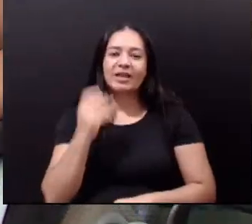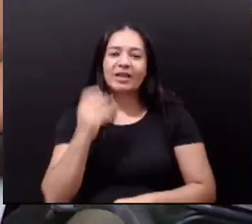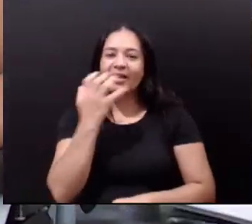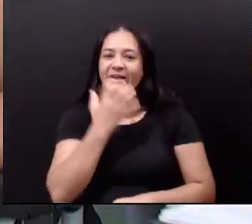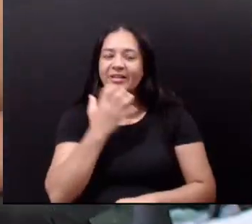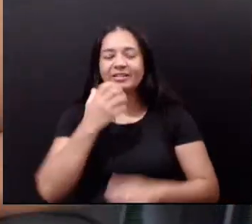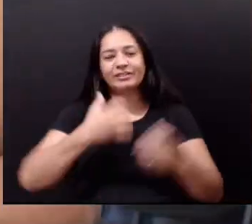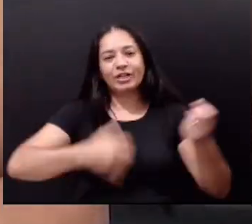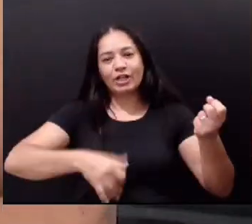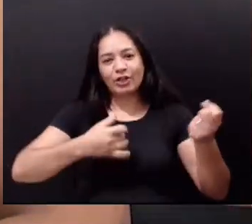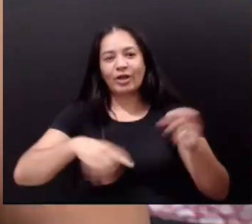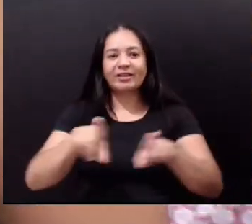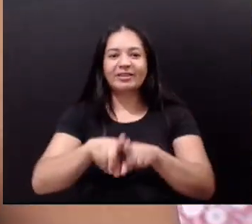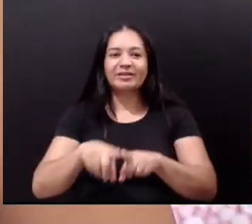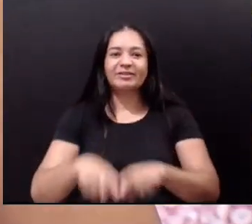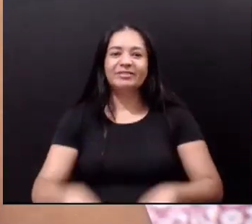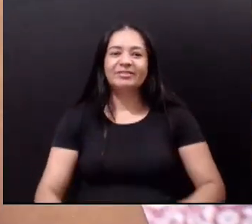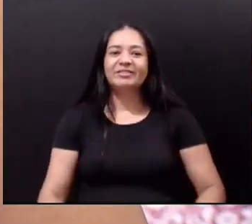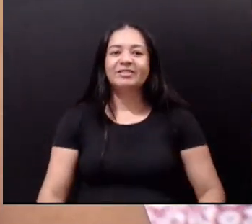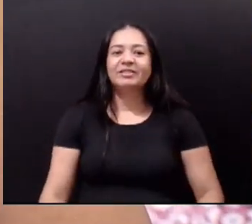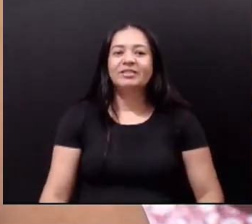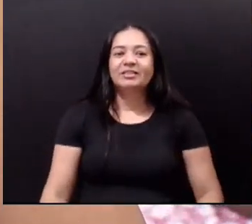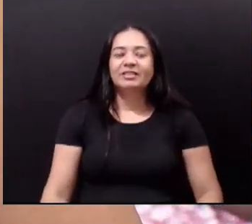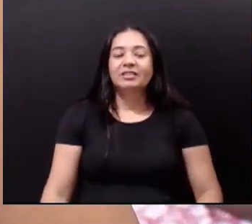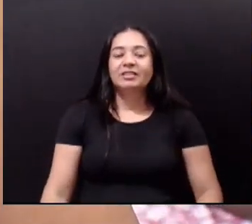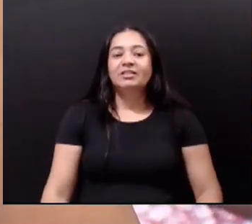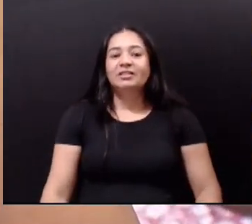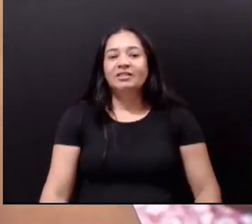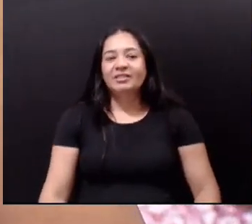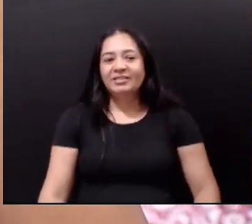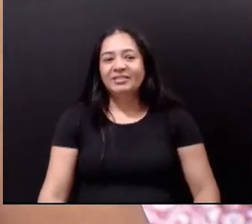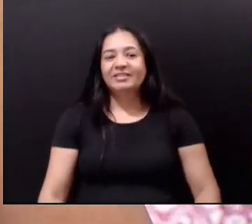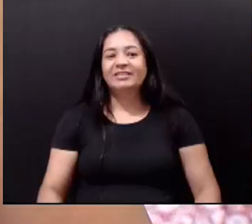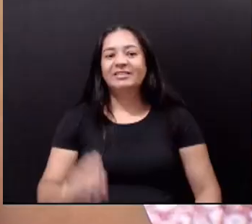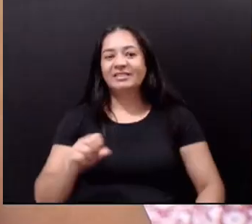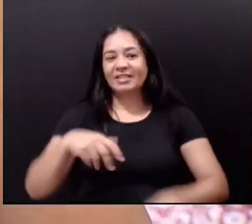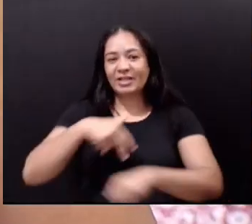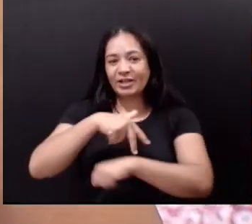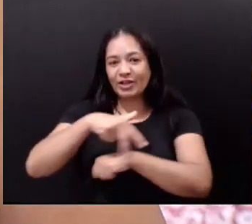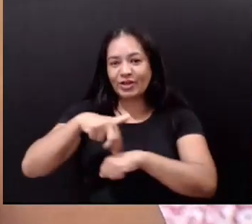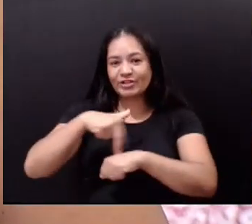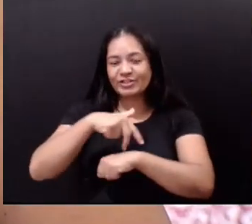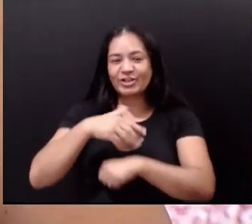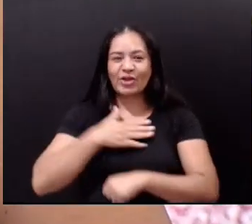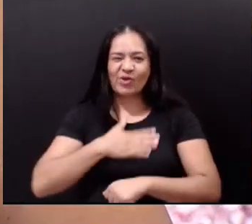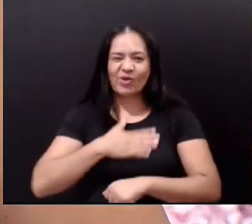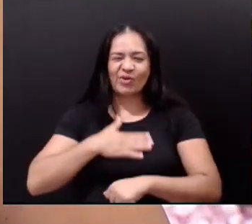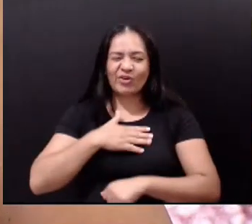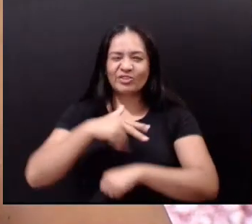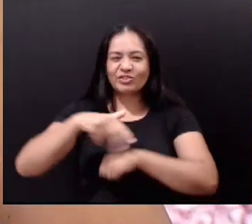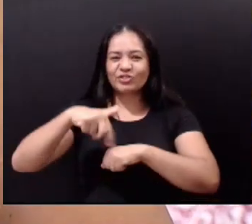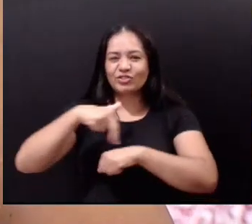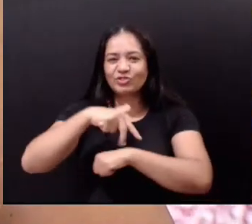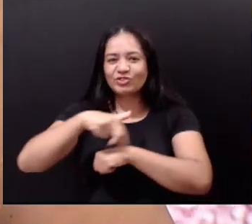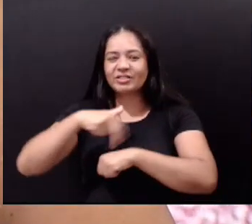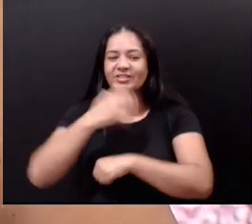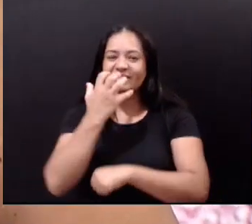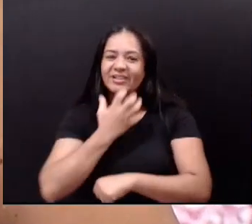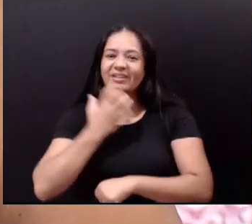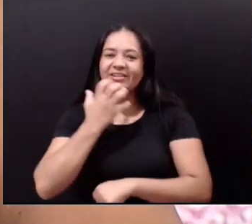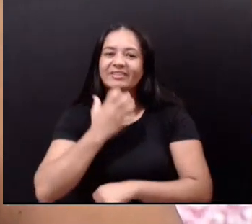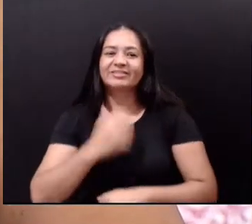Toco e danço mais. Eu gosto mais de dançar e cantar. Essa daí